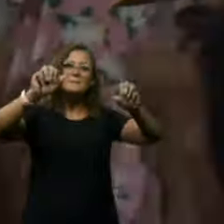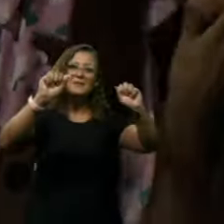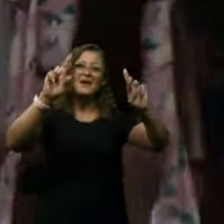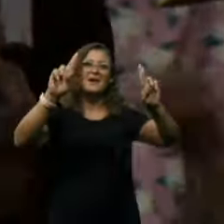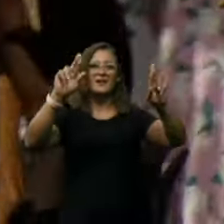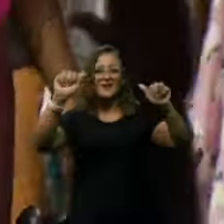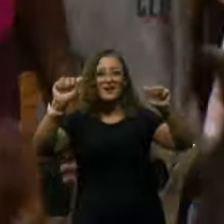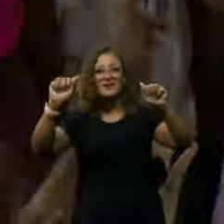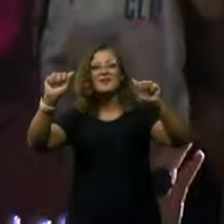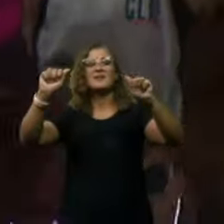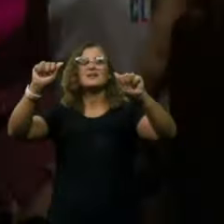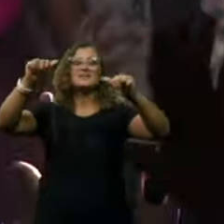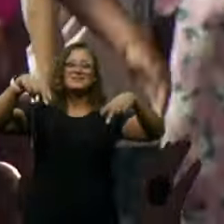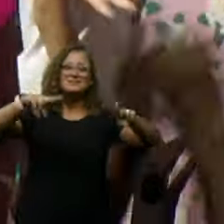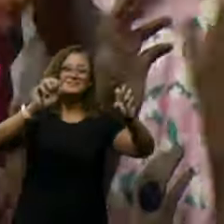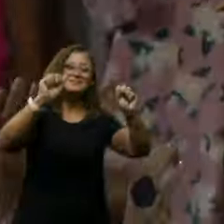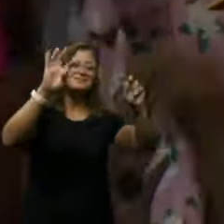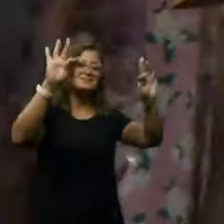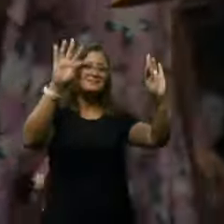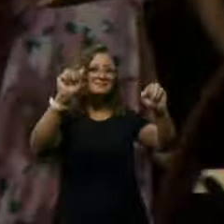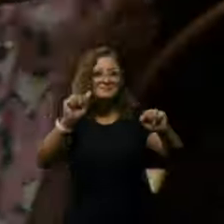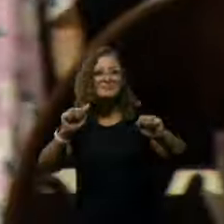bananada né